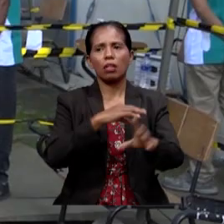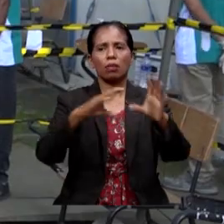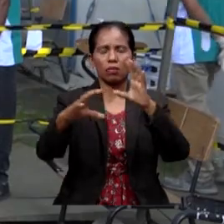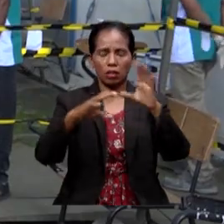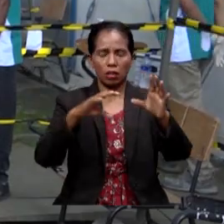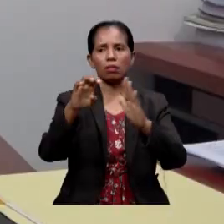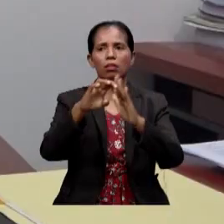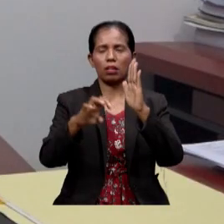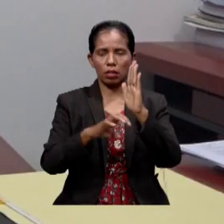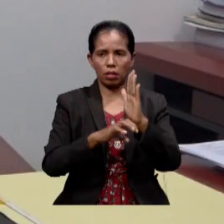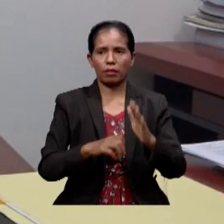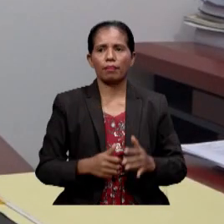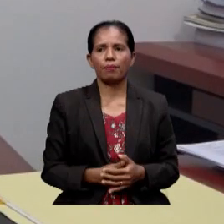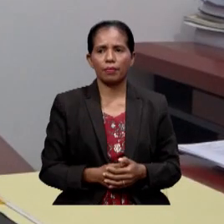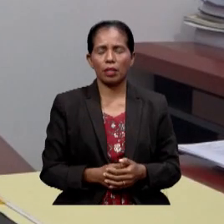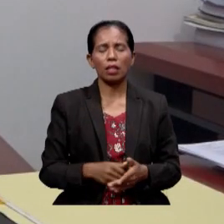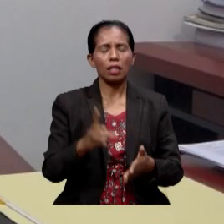estado.